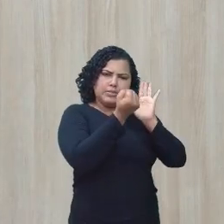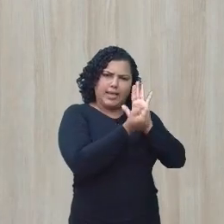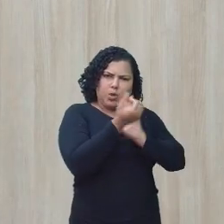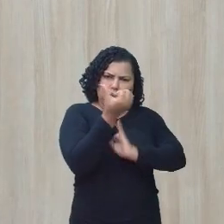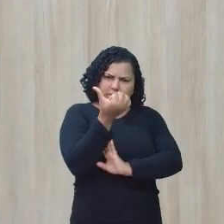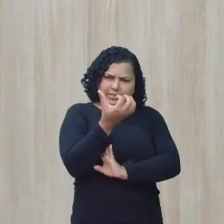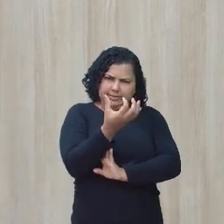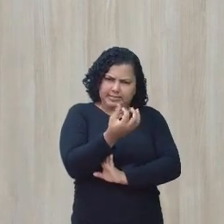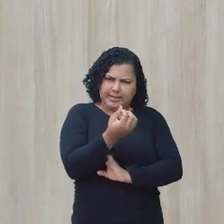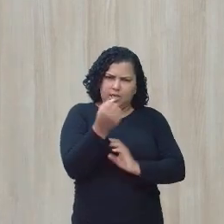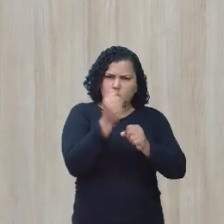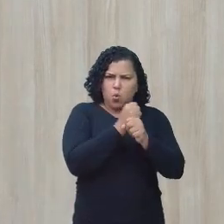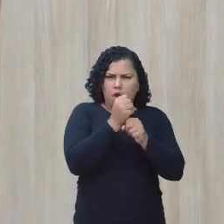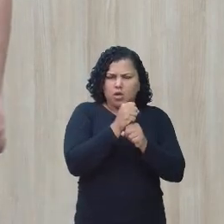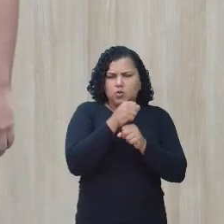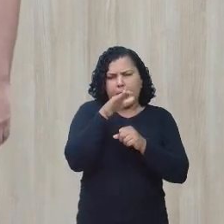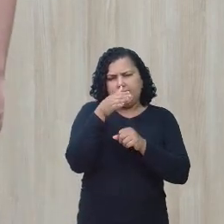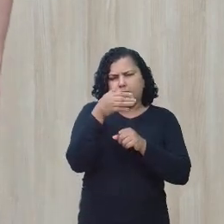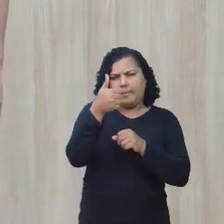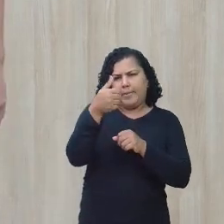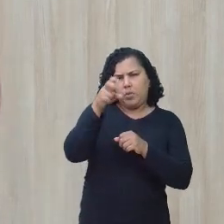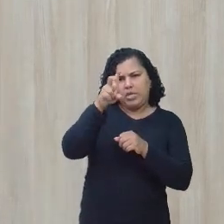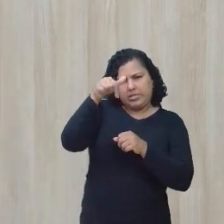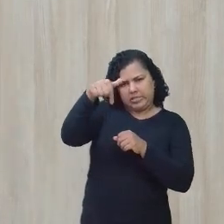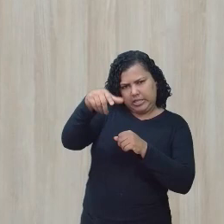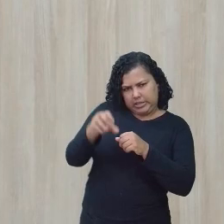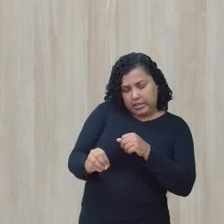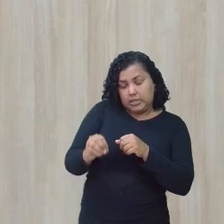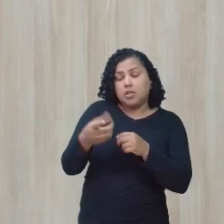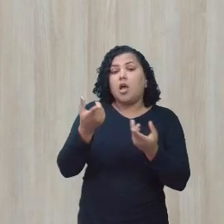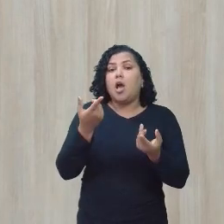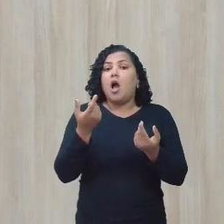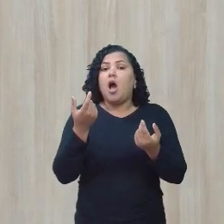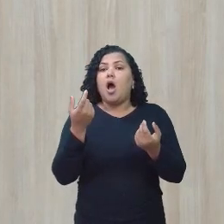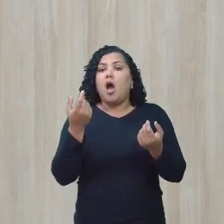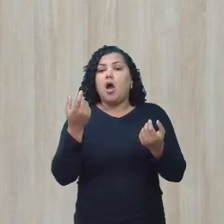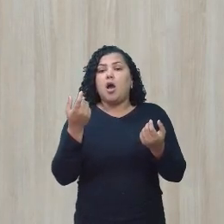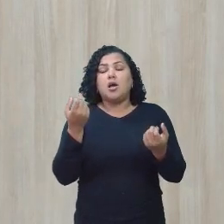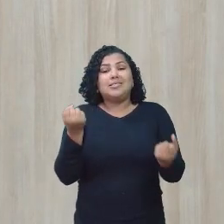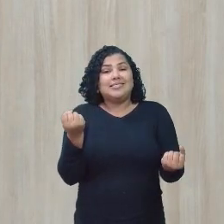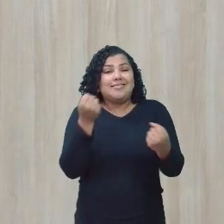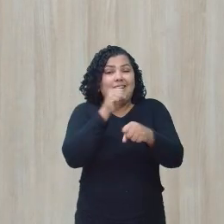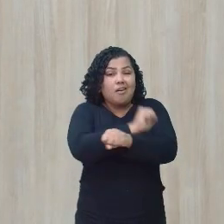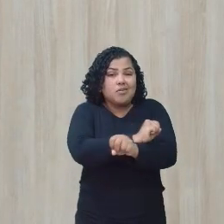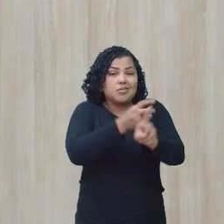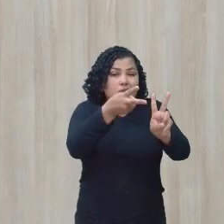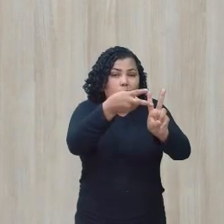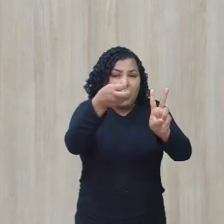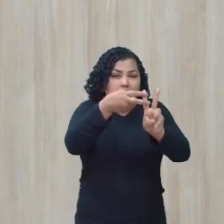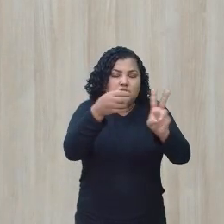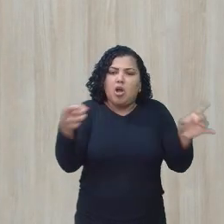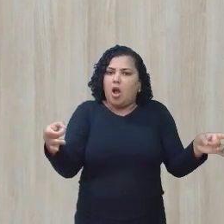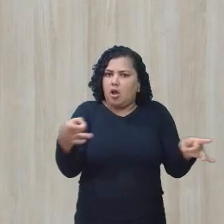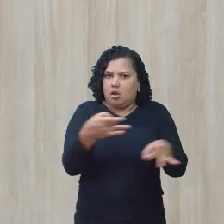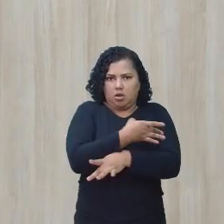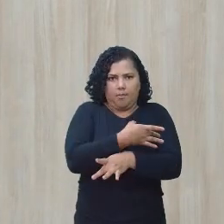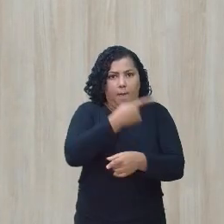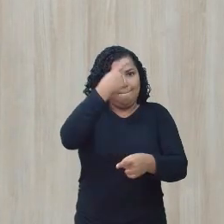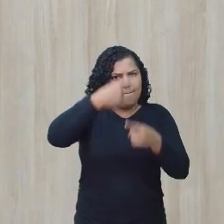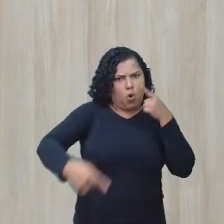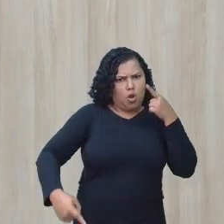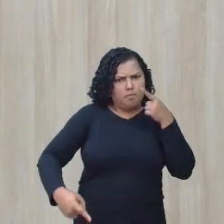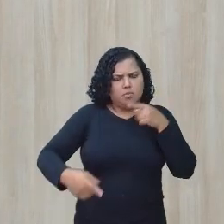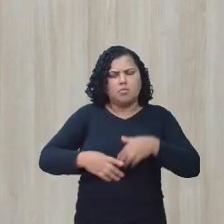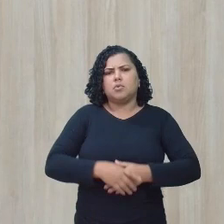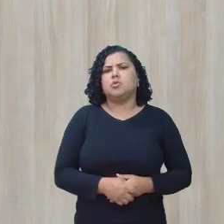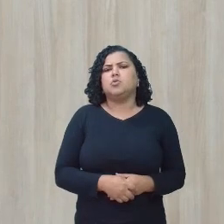de 1570, né, a escravização do indígena foi proibido. E isso contou tanto com